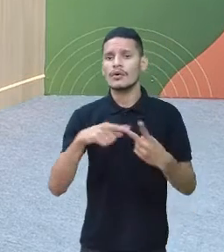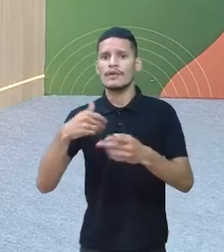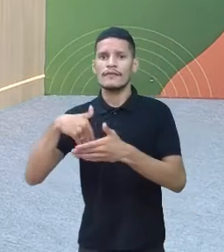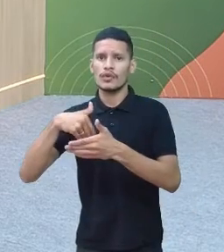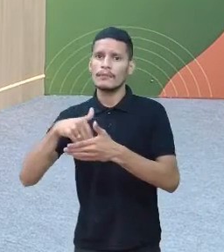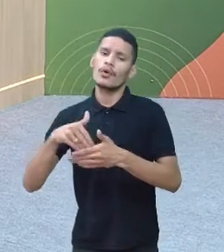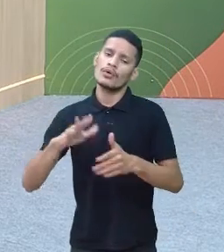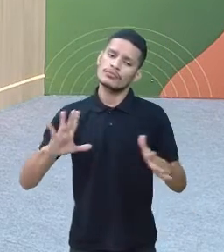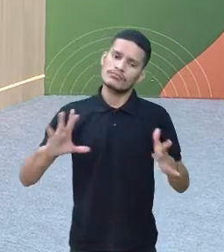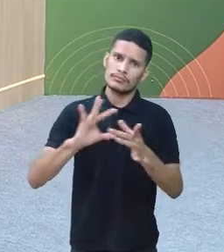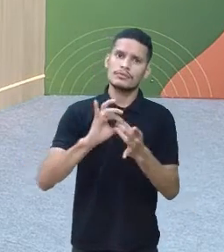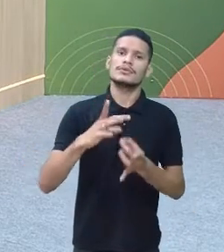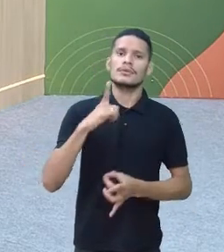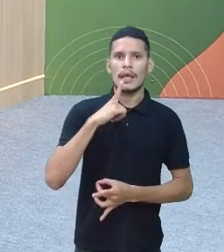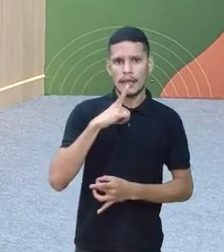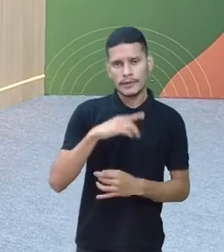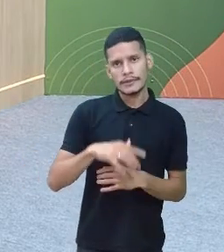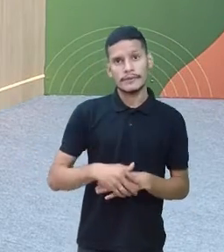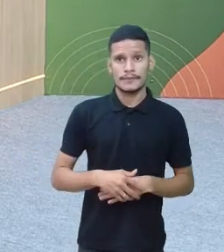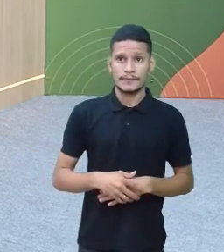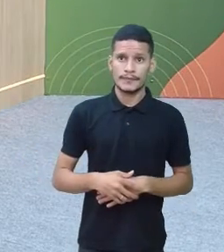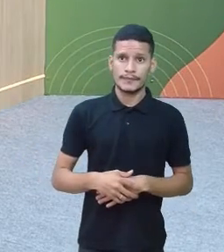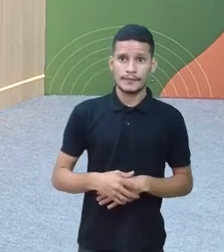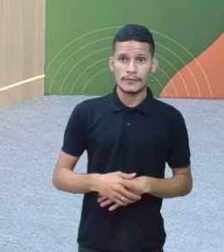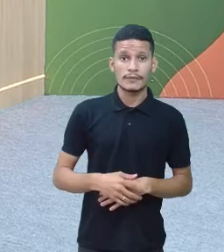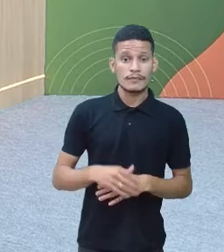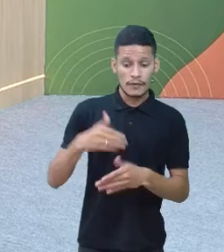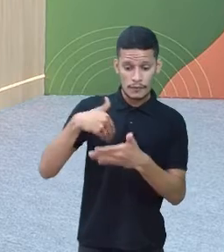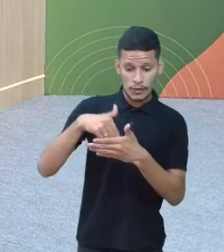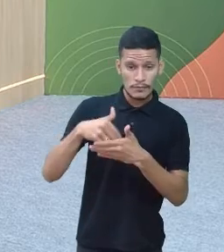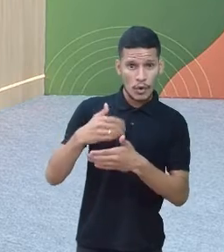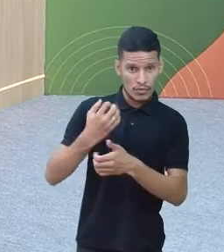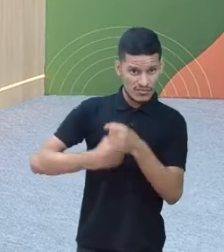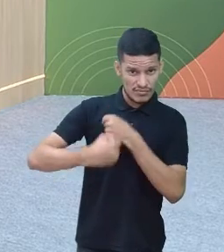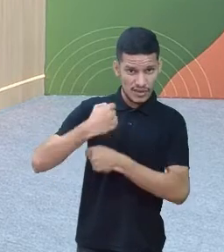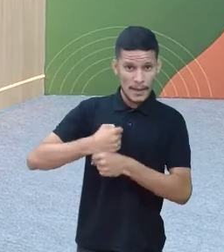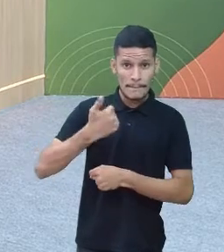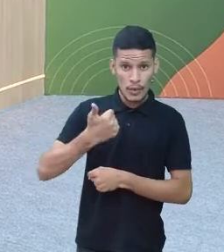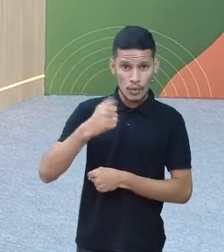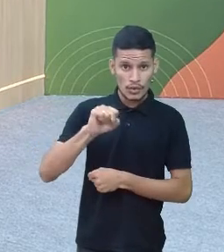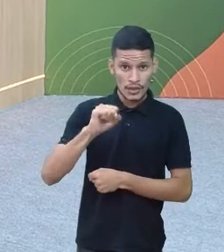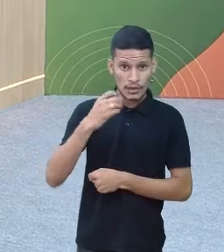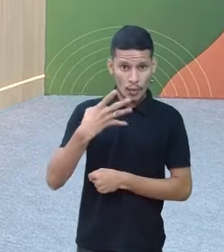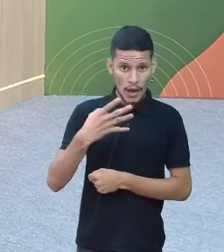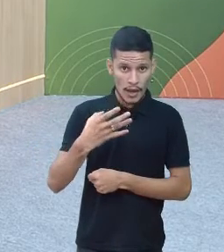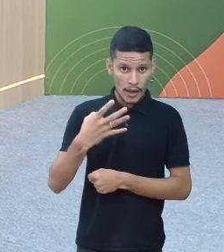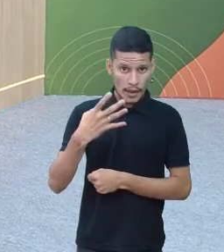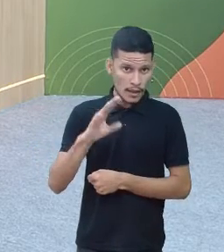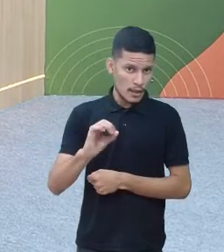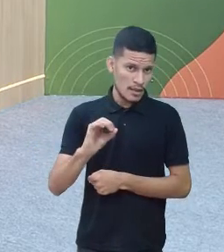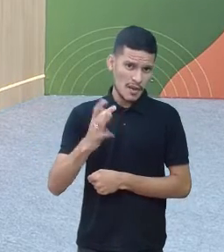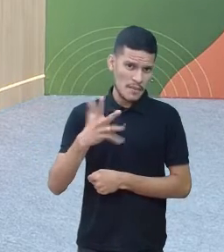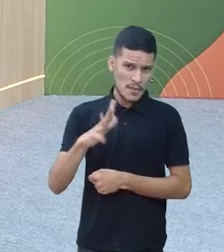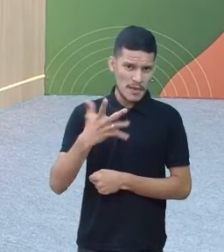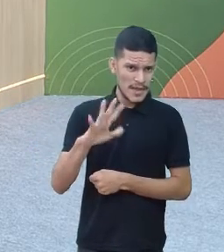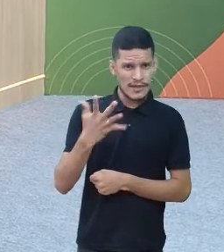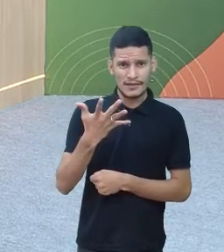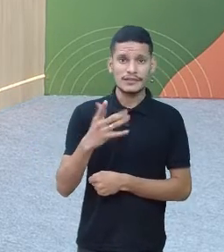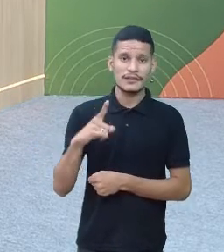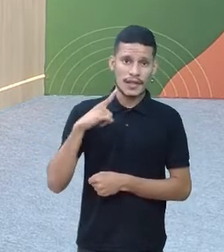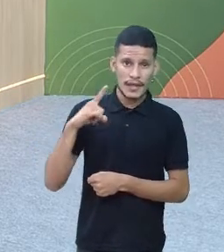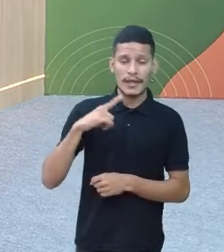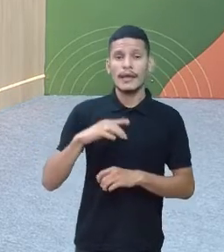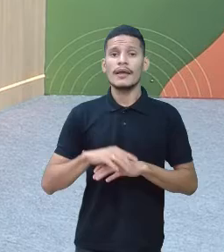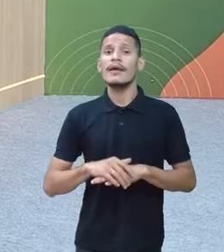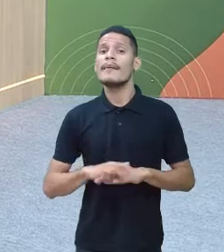porque está tudo interligado. O futebol ele surge lá por volta de 1840 em uns quebrados, né? E